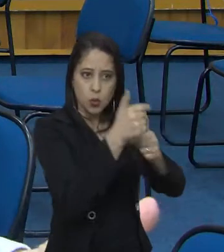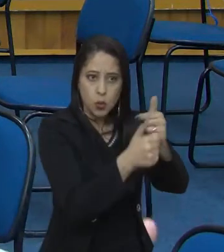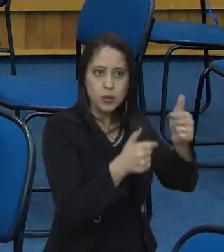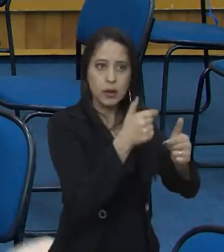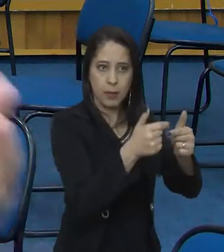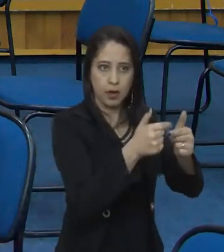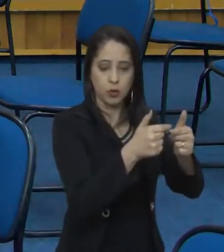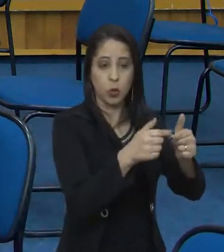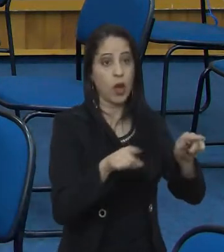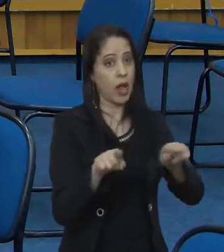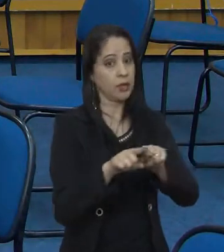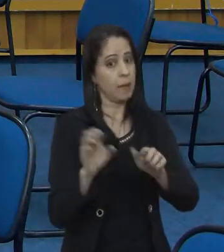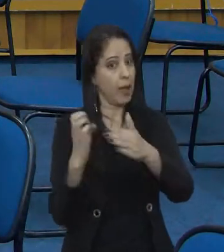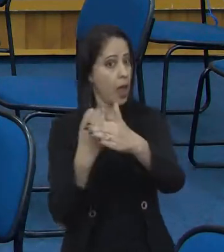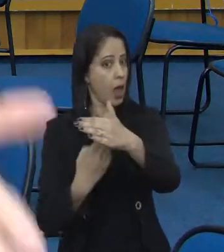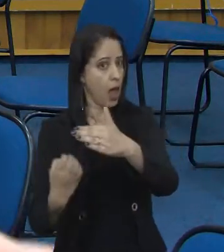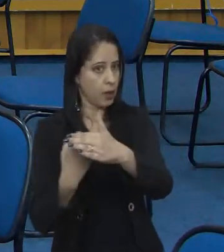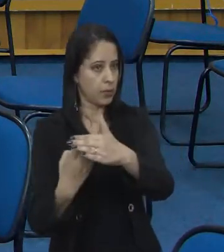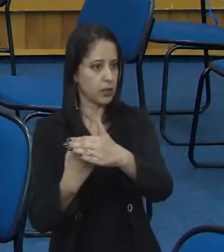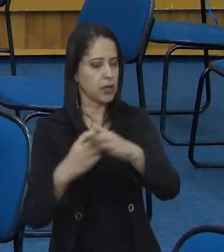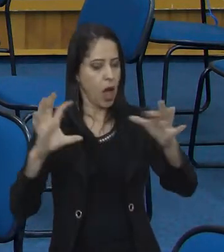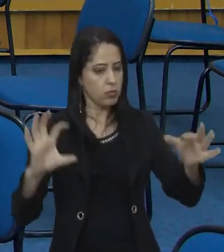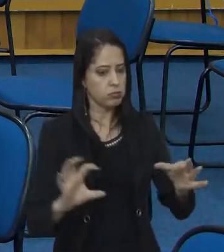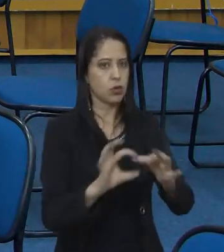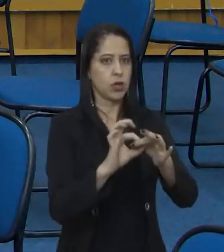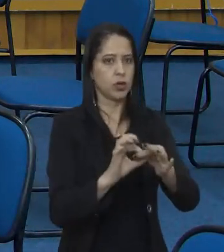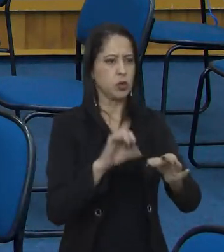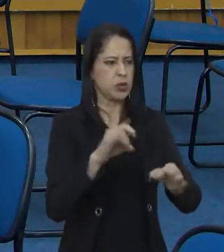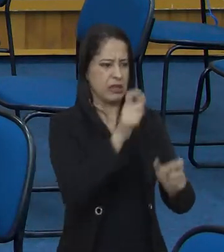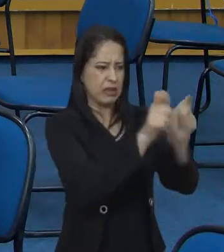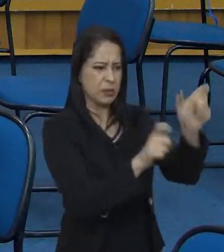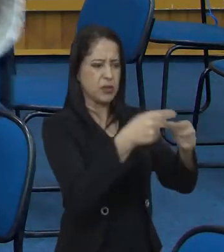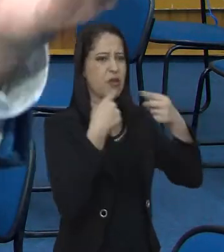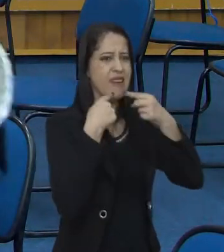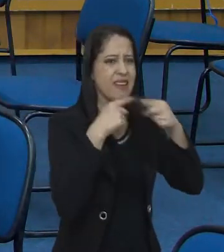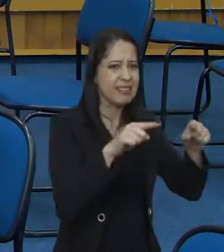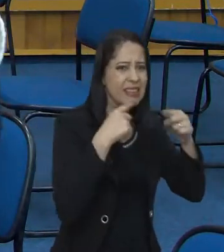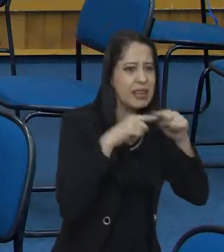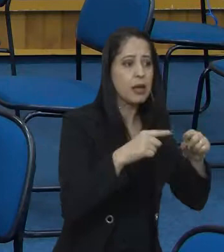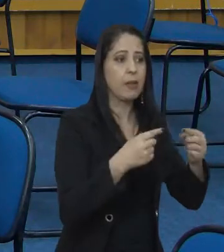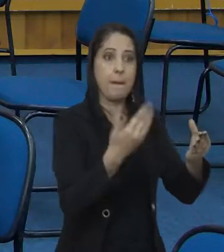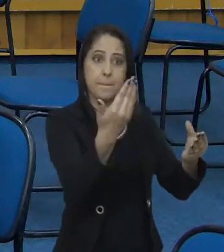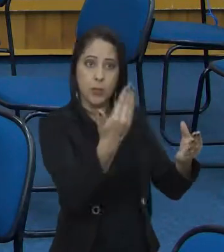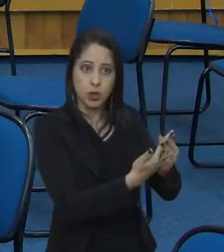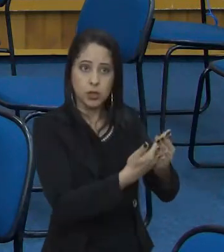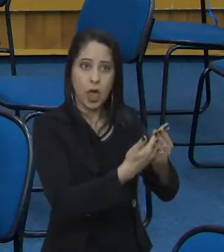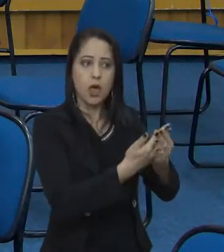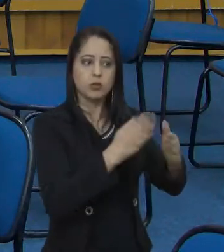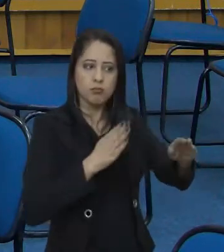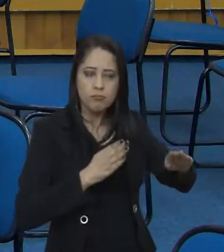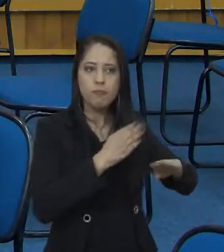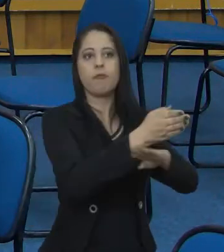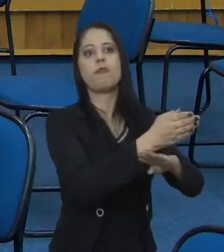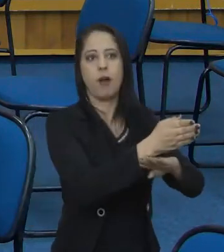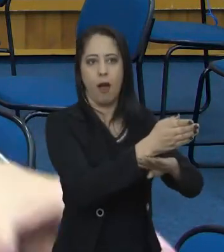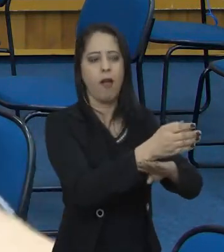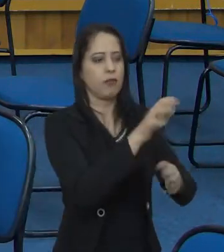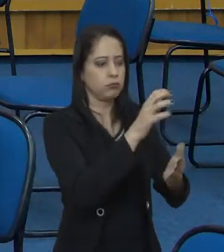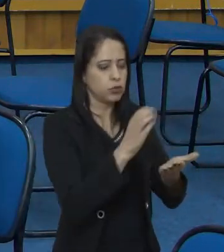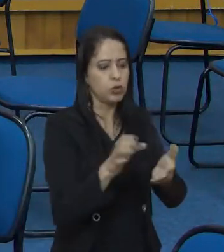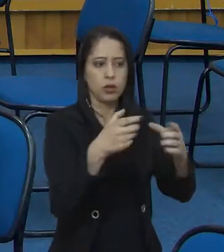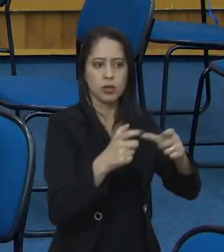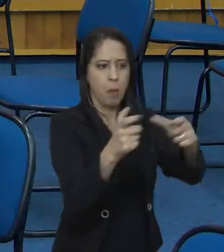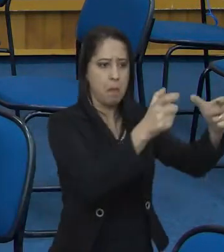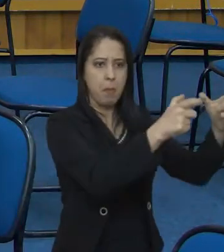os empresários quem tiver uma reclamação trabalhista é procurar a outra pelo Judiciário nós temos